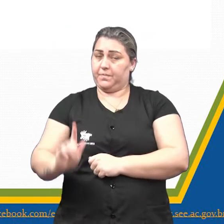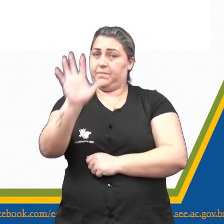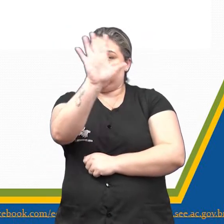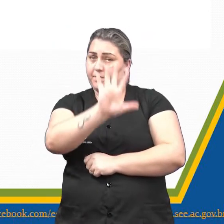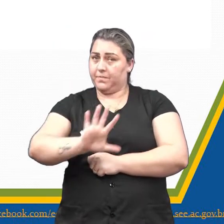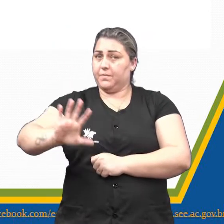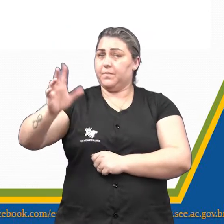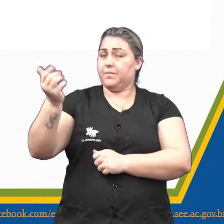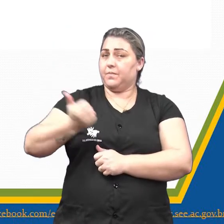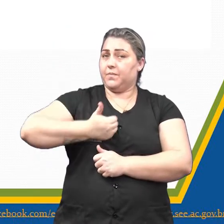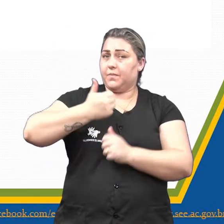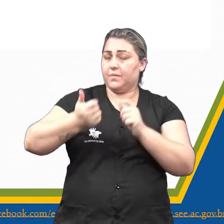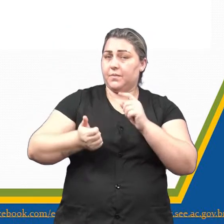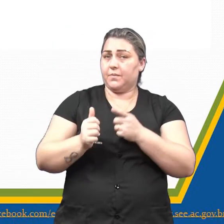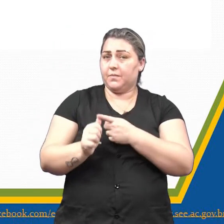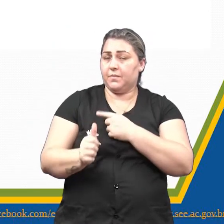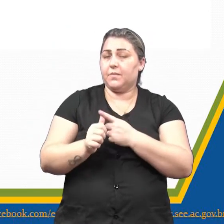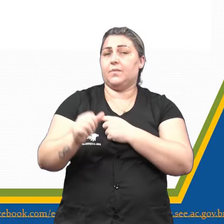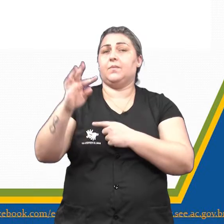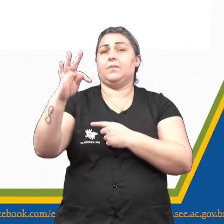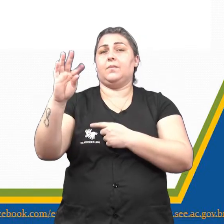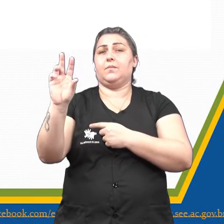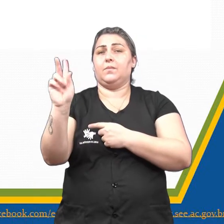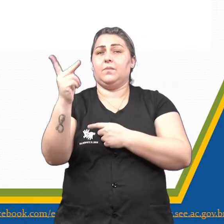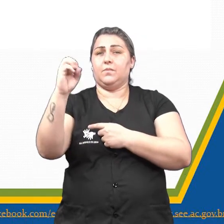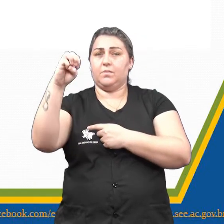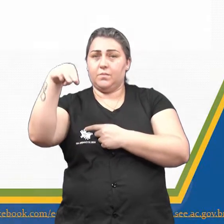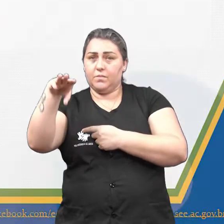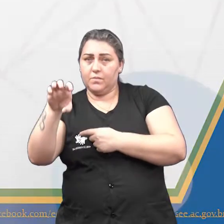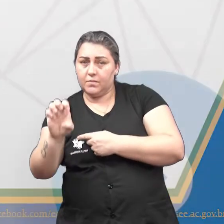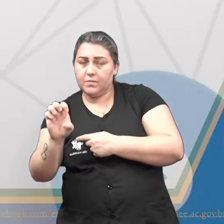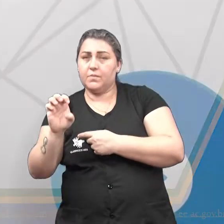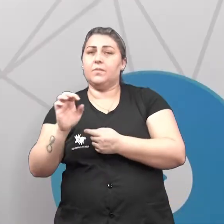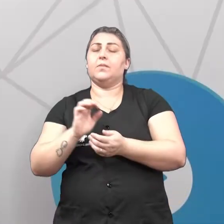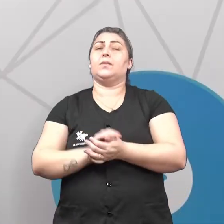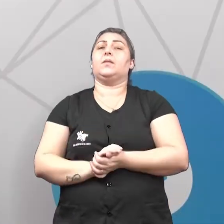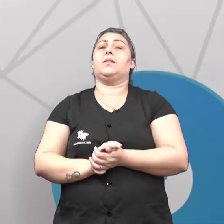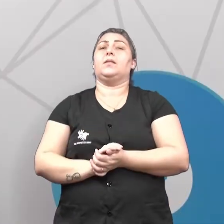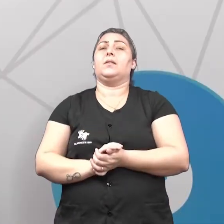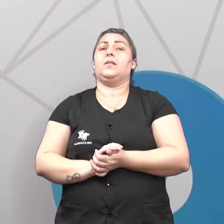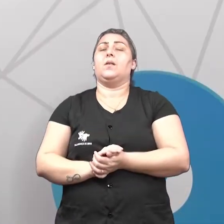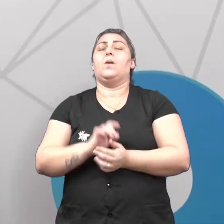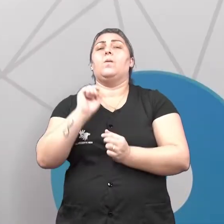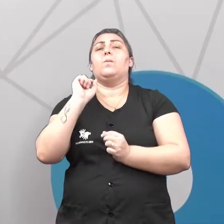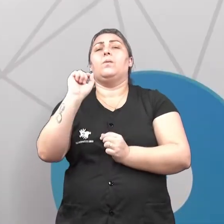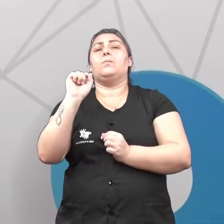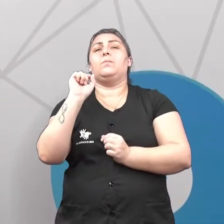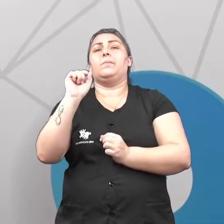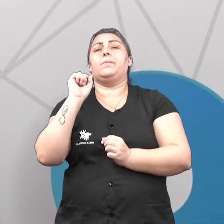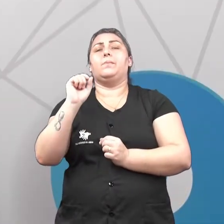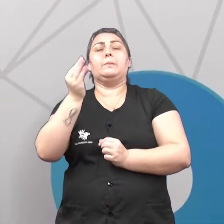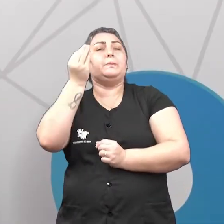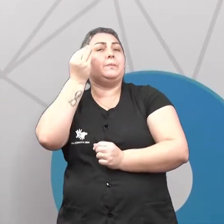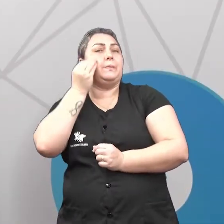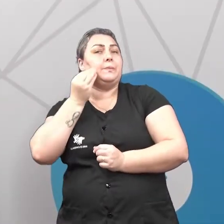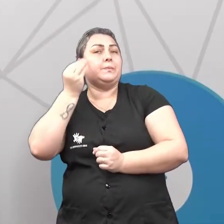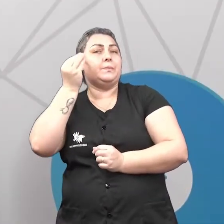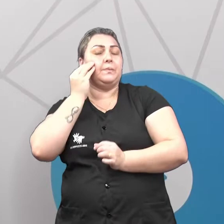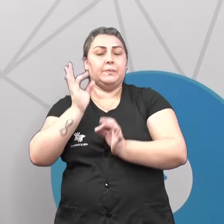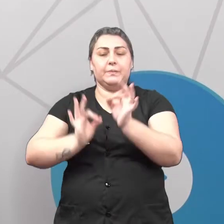O primeiro foi Tomé de Souza, o primeiro governo geral do Brasil. Ele vai o quê? Ele vai